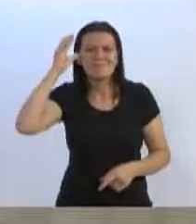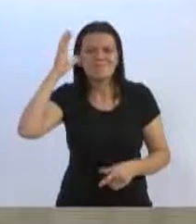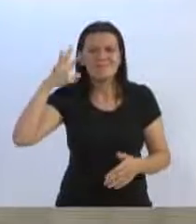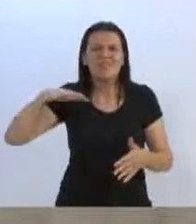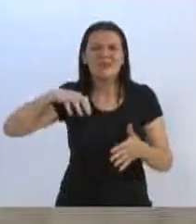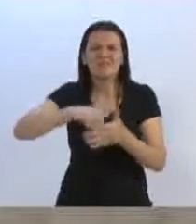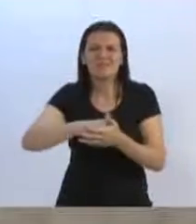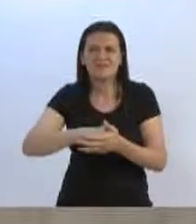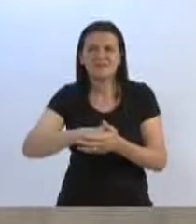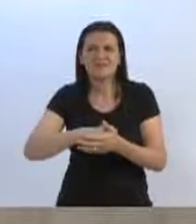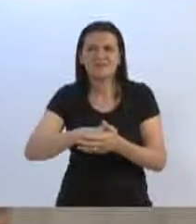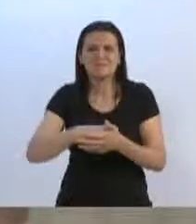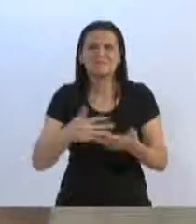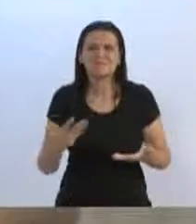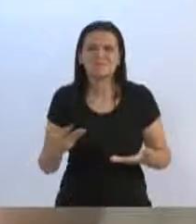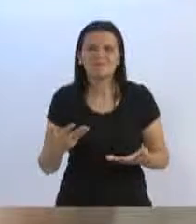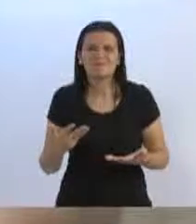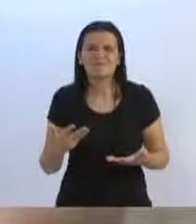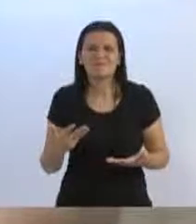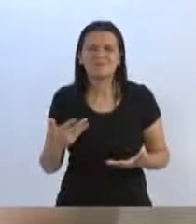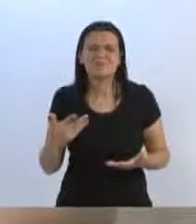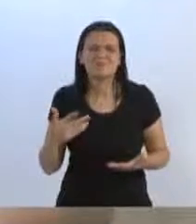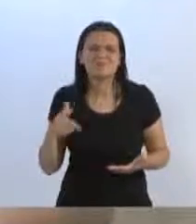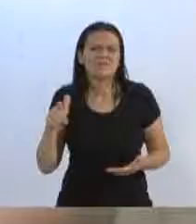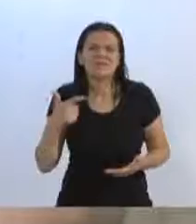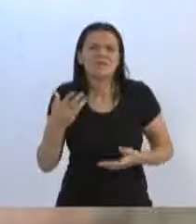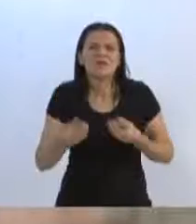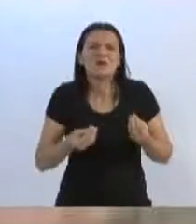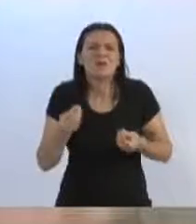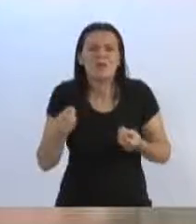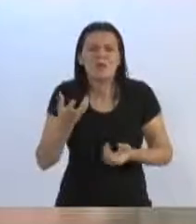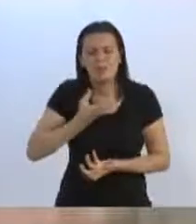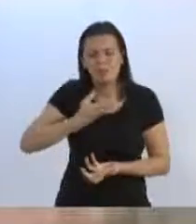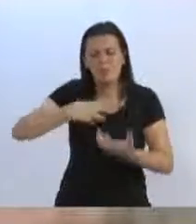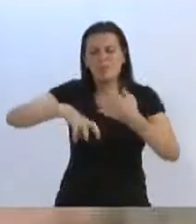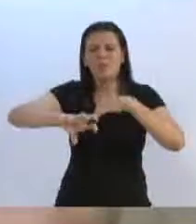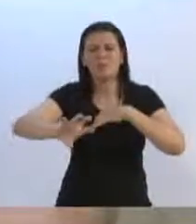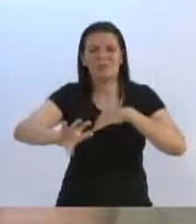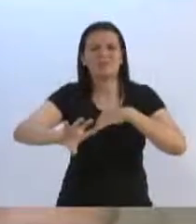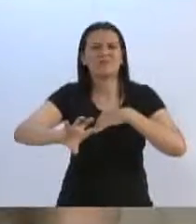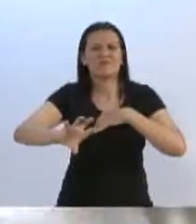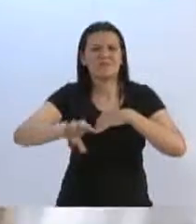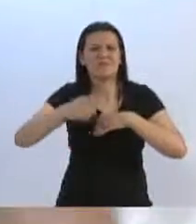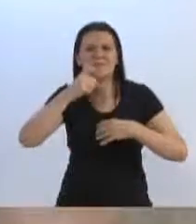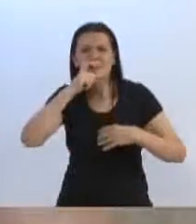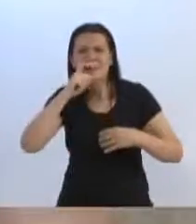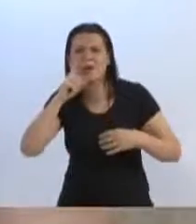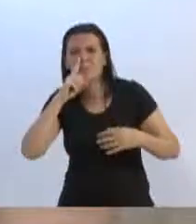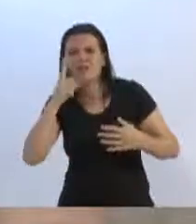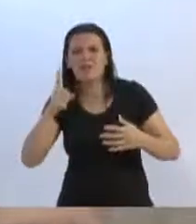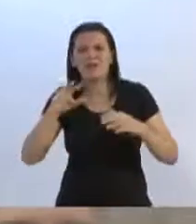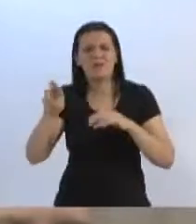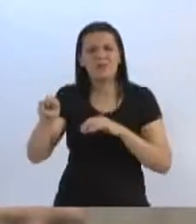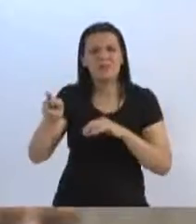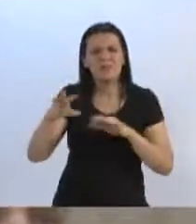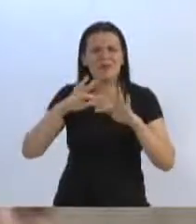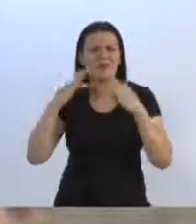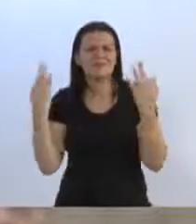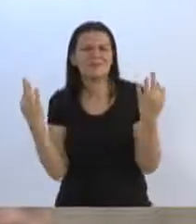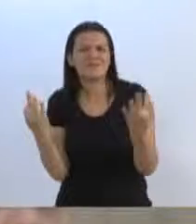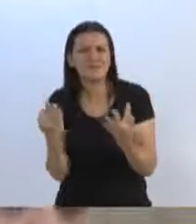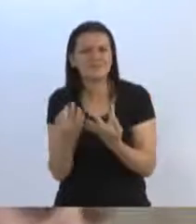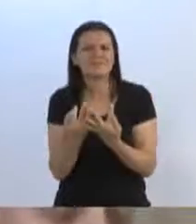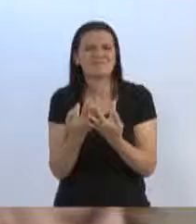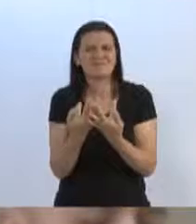acidente, e é inevitável se colocar no lugar dessas famílias, desses pais, desses irmãos, desses